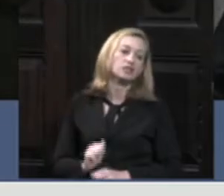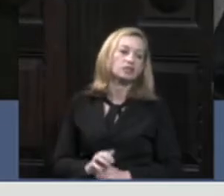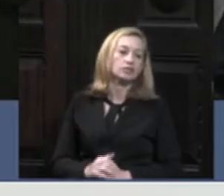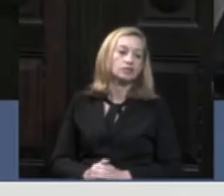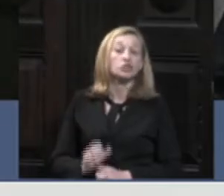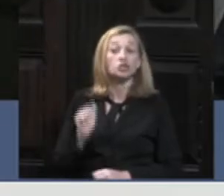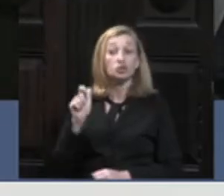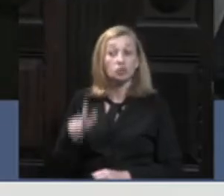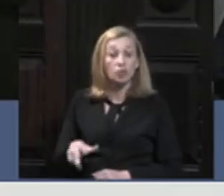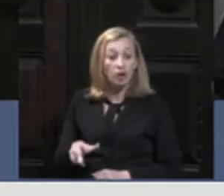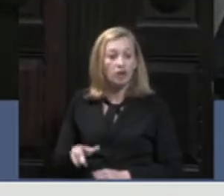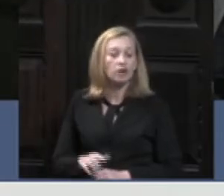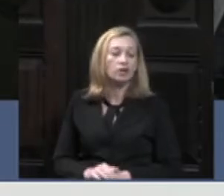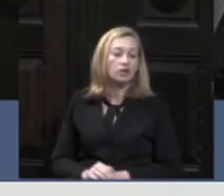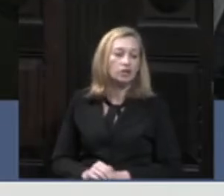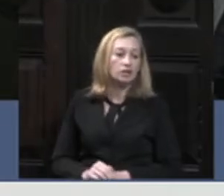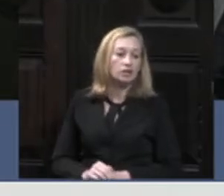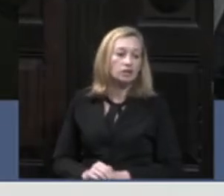Isto é,